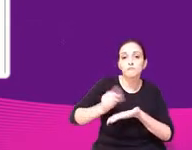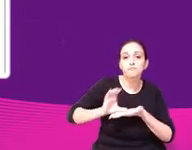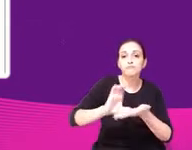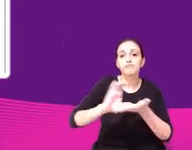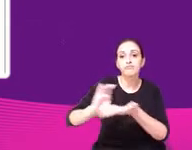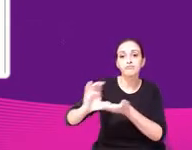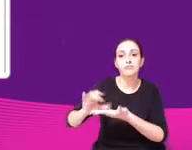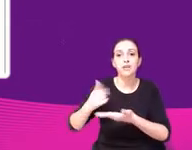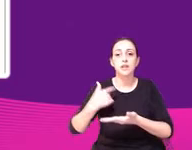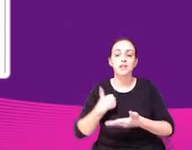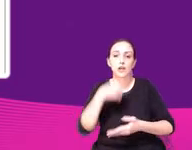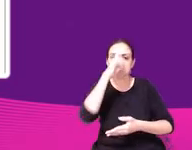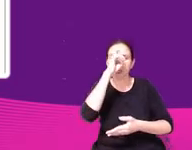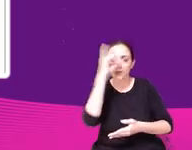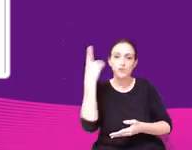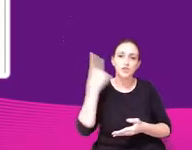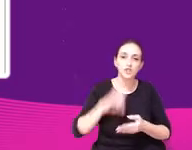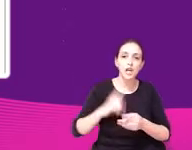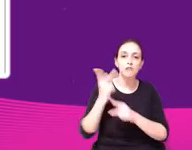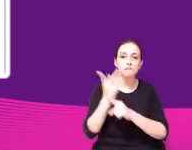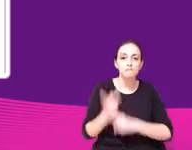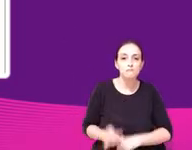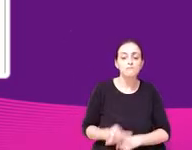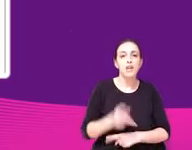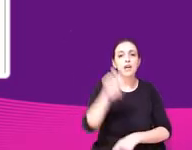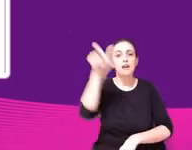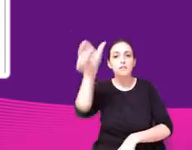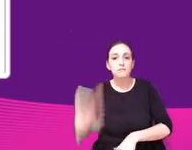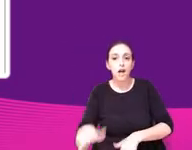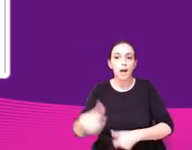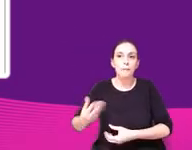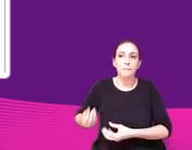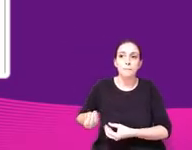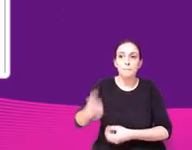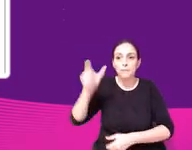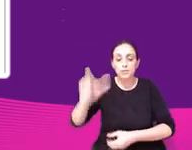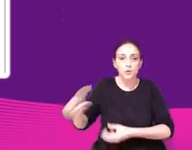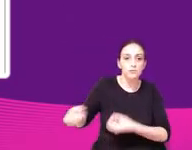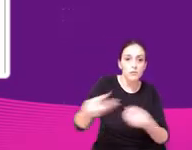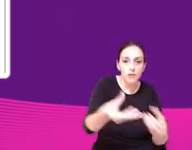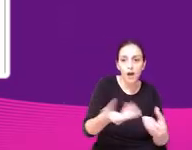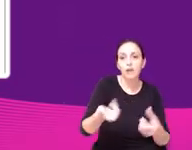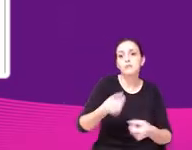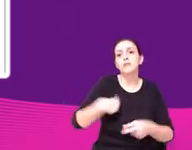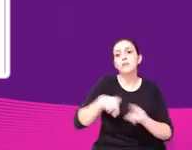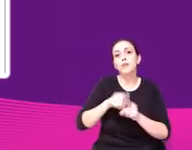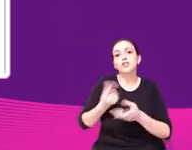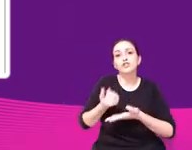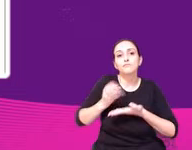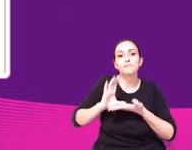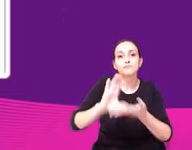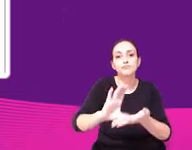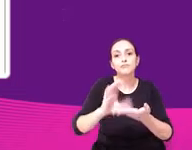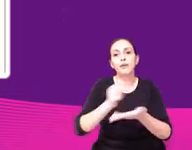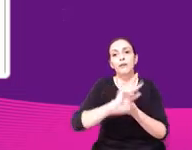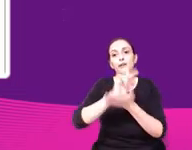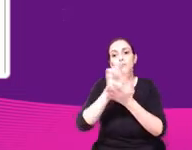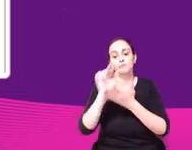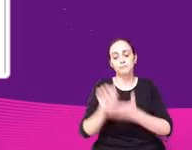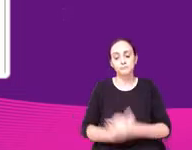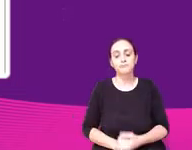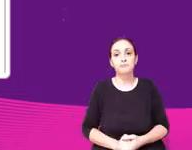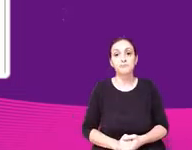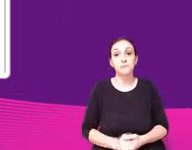Hospital Dia, investigação doador-receptor, reposição de valores, o incremento financeiro para o transplante.